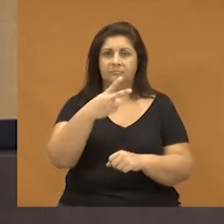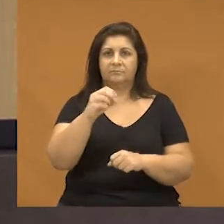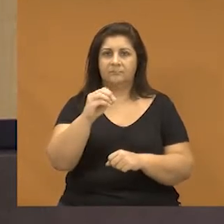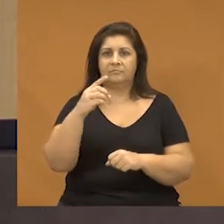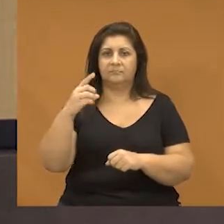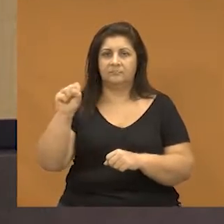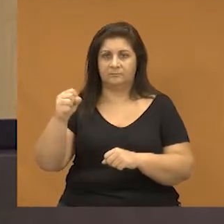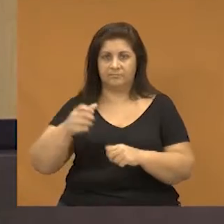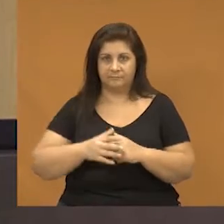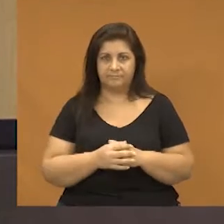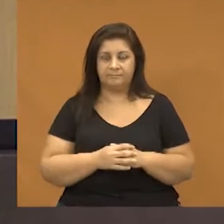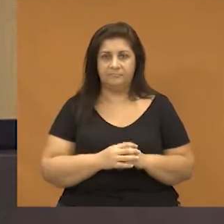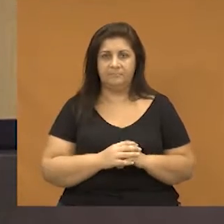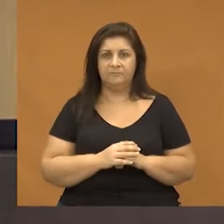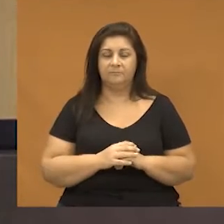49/2018.